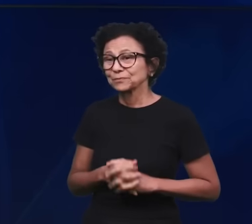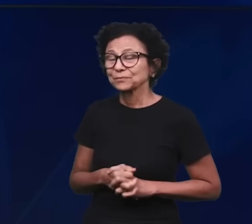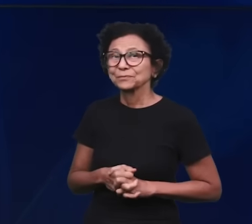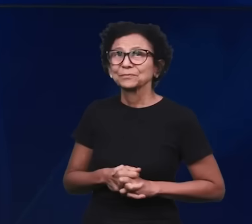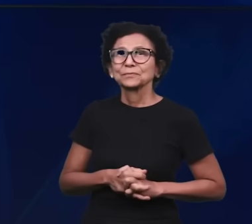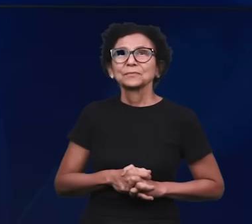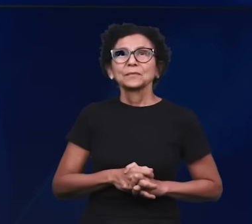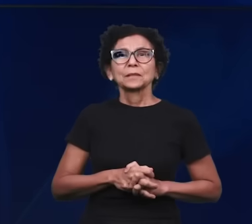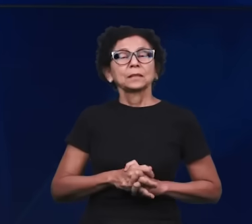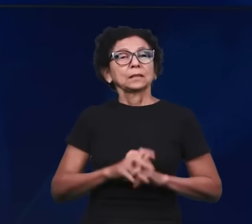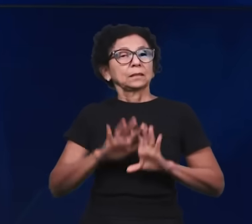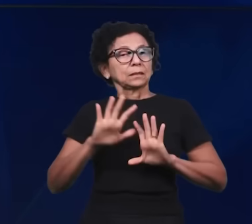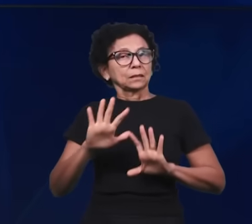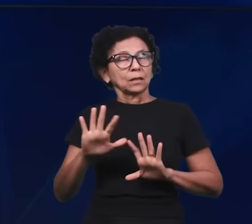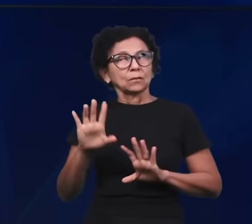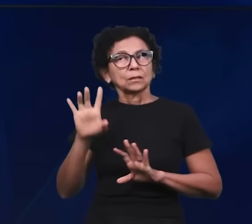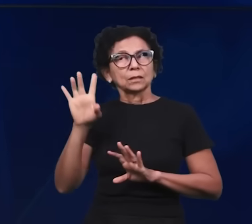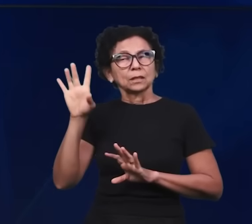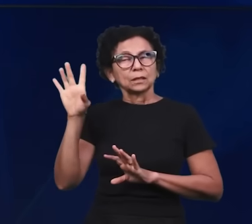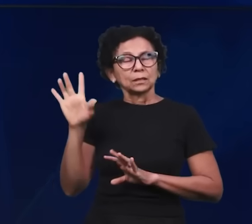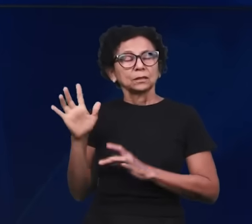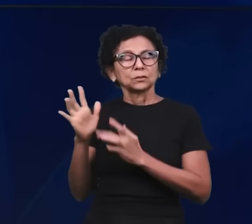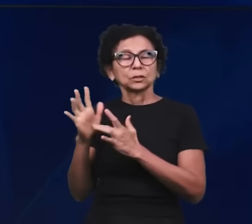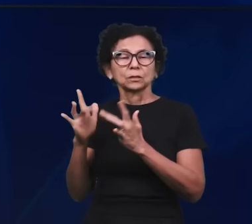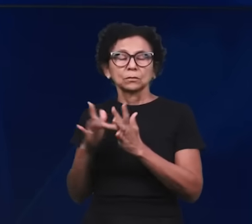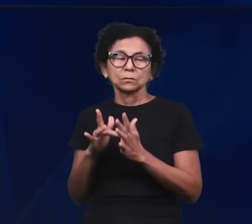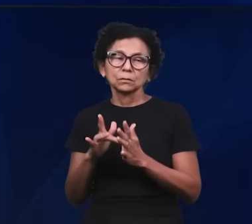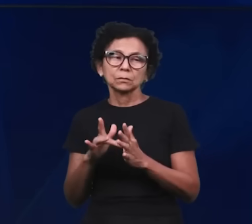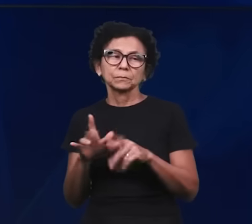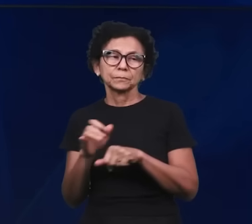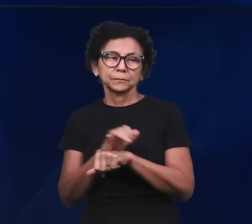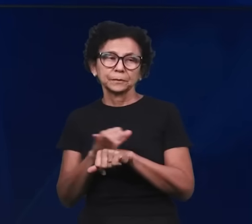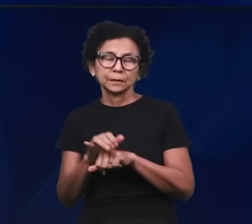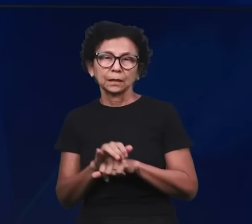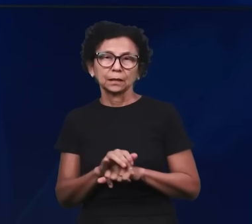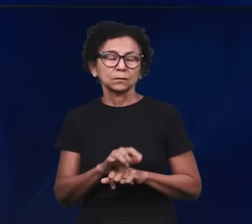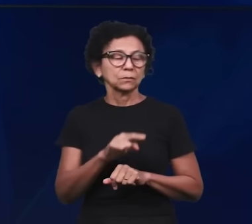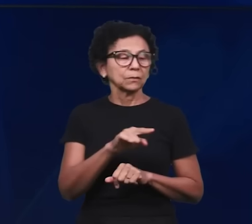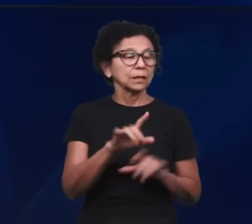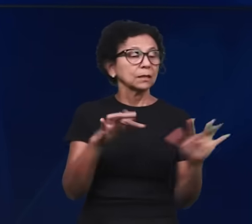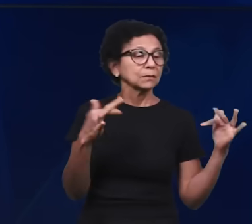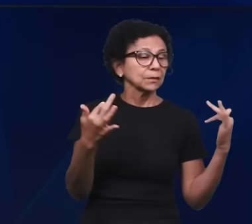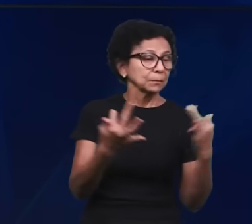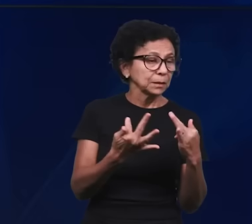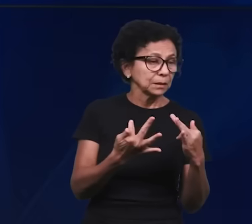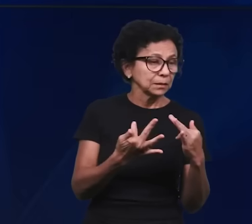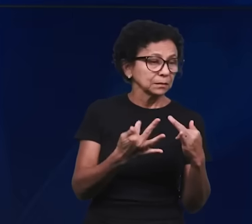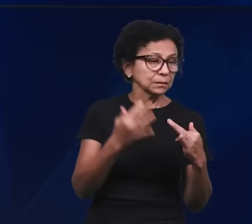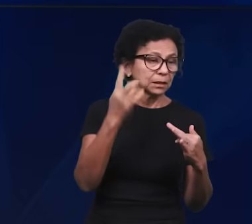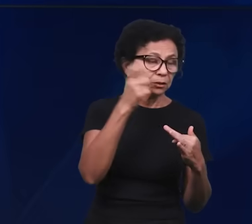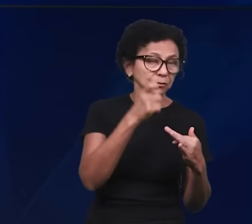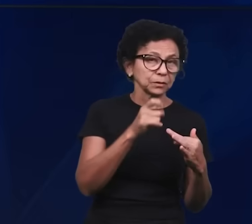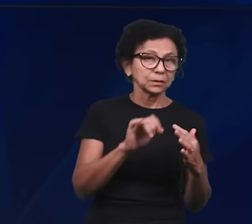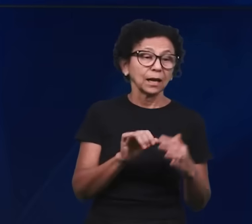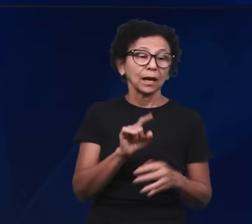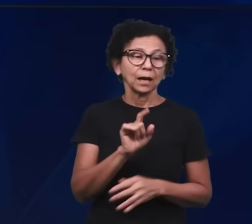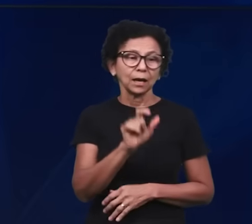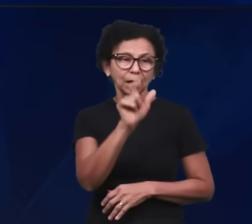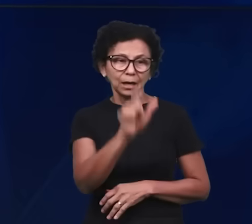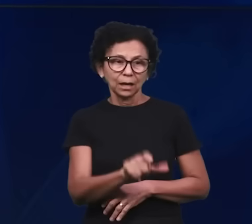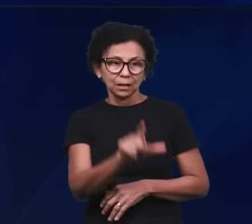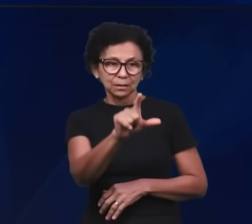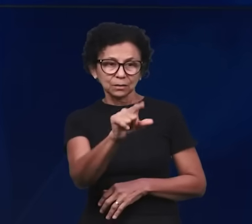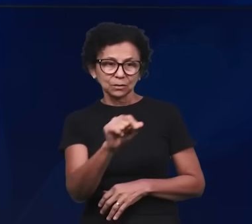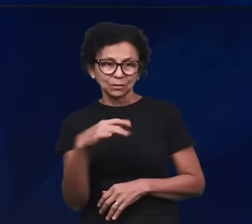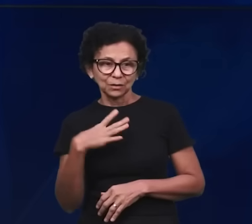Senhor opera em um familiar e através dele alcança toda a família, e nós temos visto muito acontecer isso. O texto fala